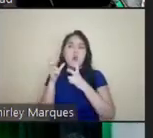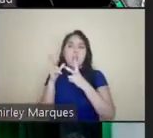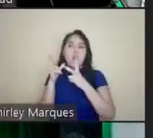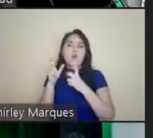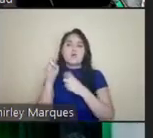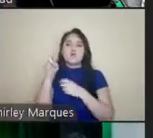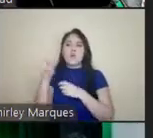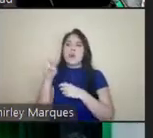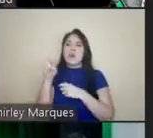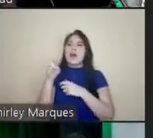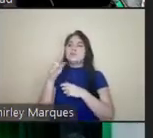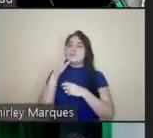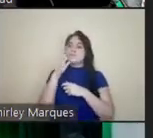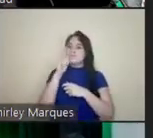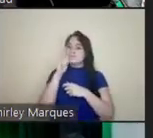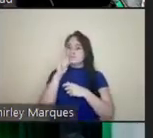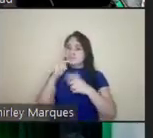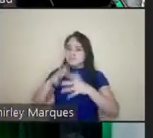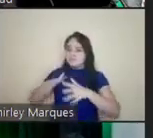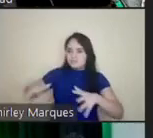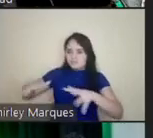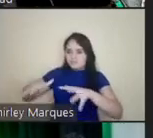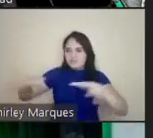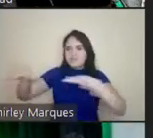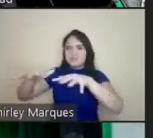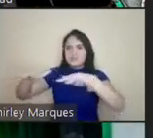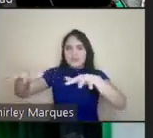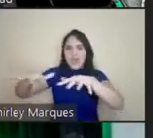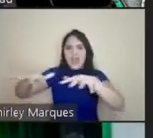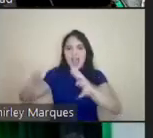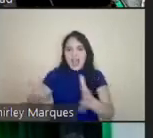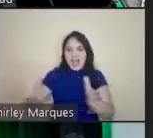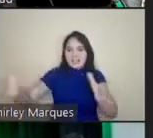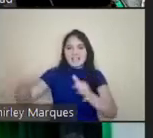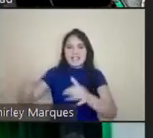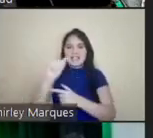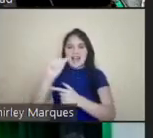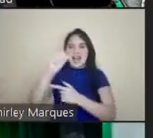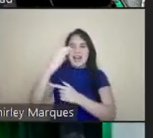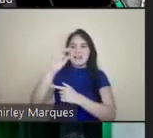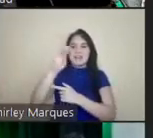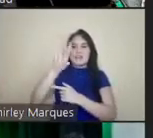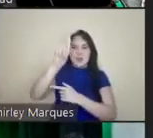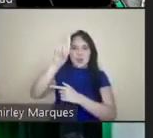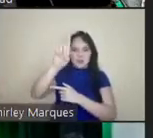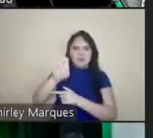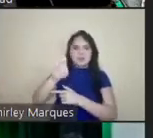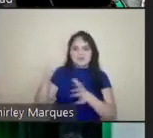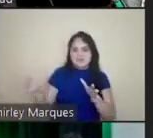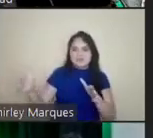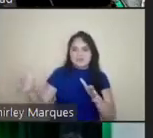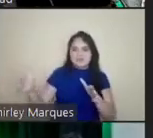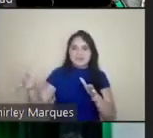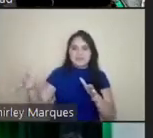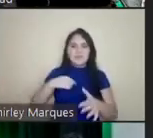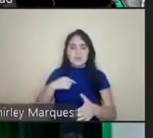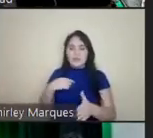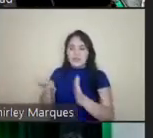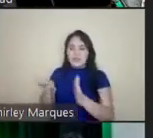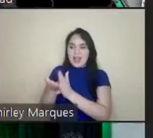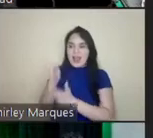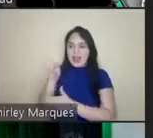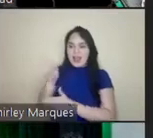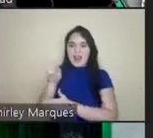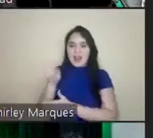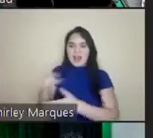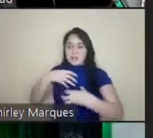eu fui-me embora e fui lá na Nova Canudos e fui na Canudos Velha. Gente, eu senti muito forte, assim, foi muito forte que eu